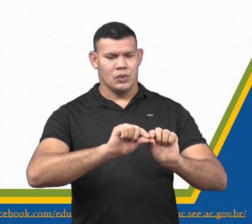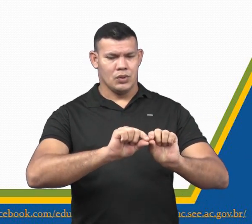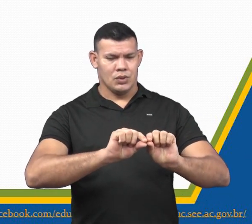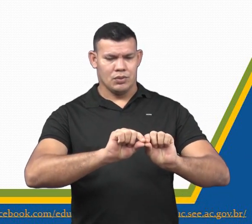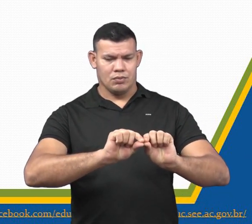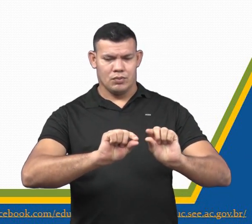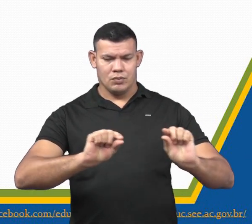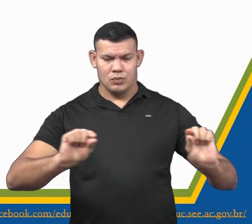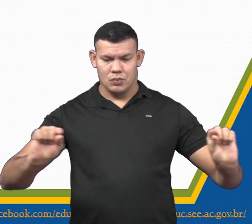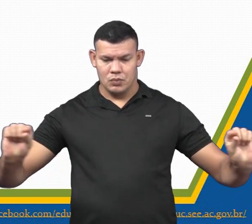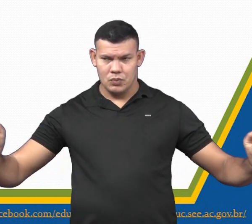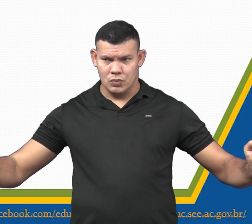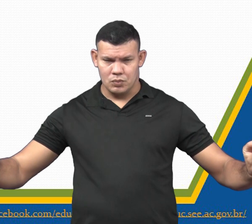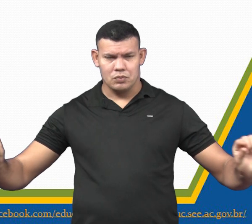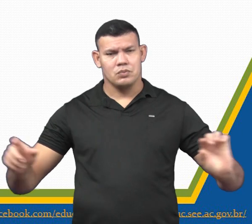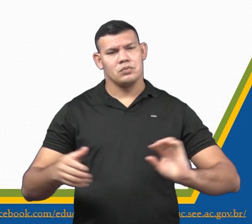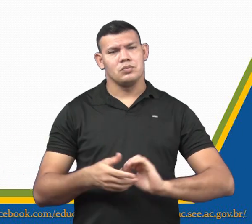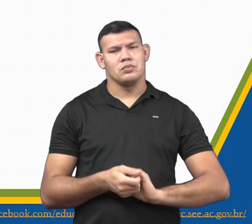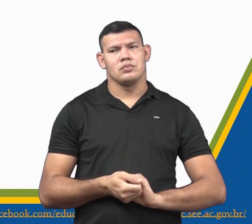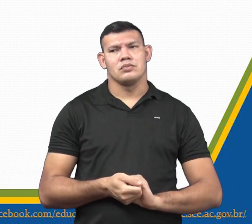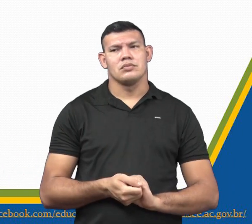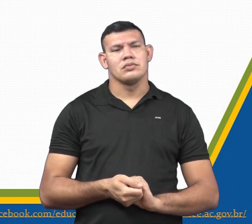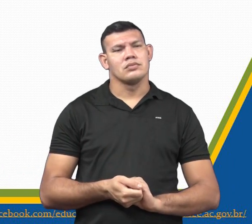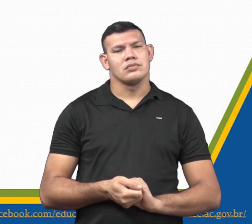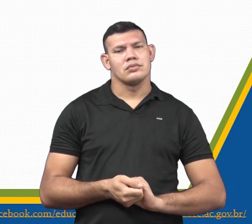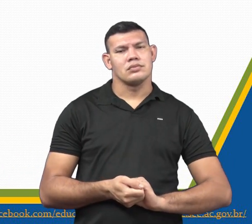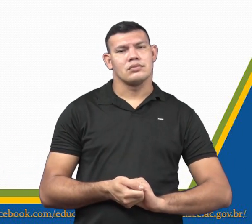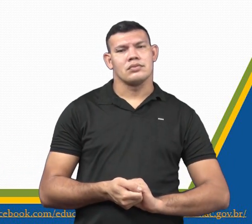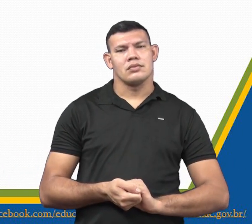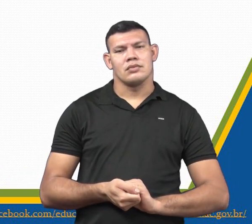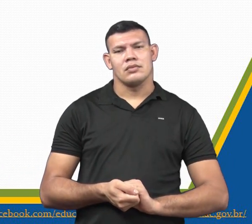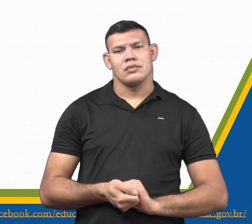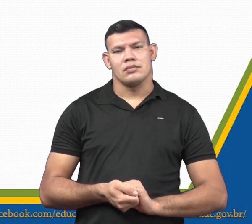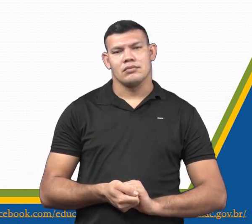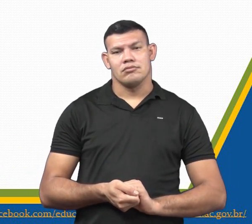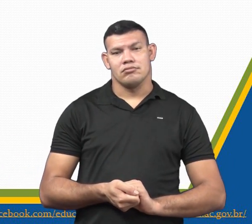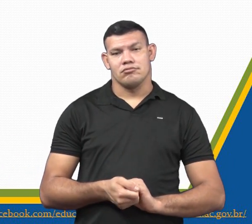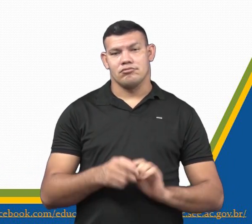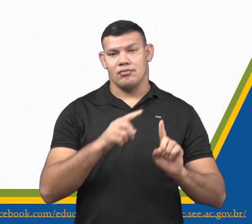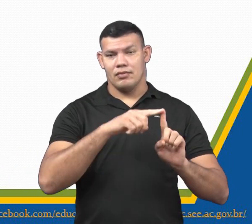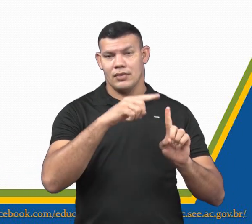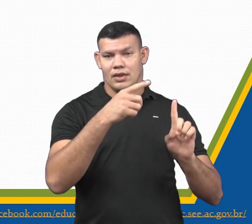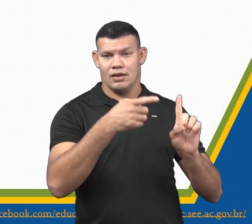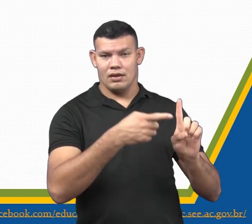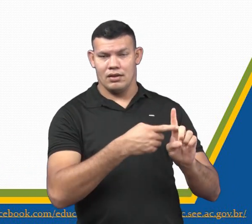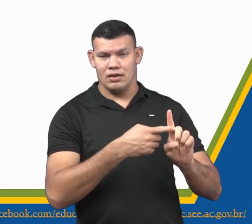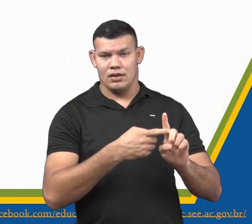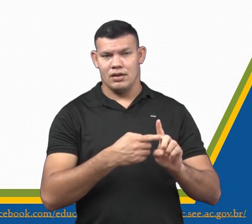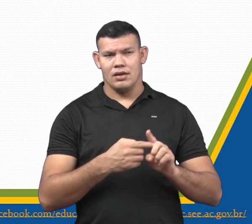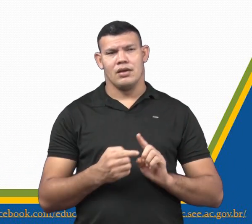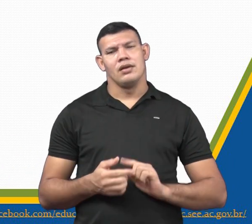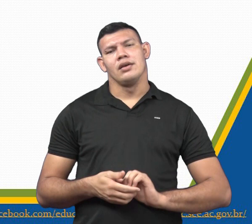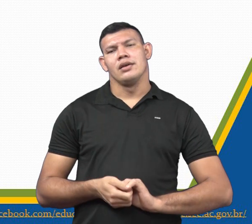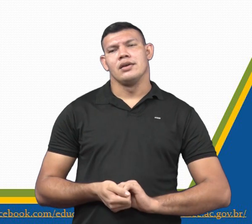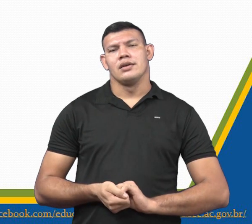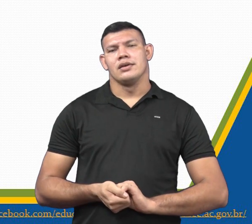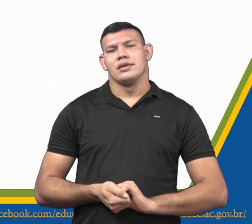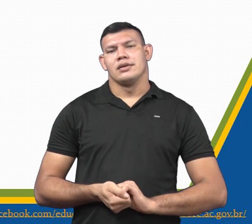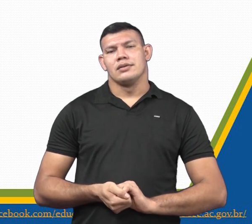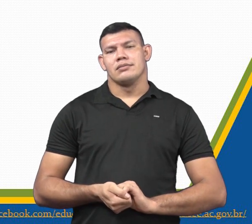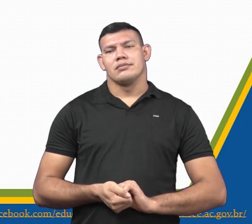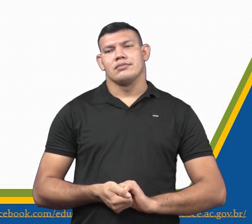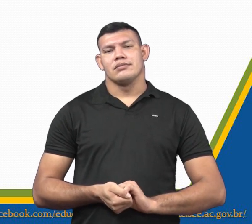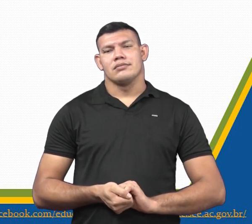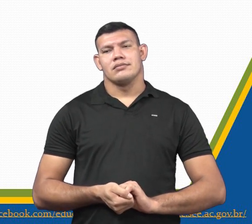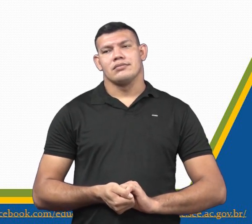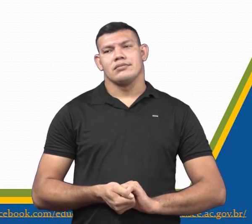na horizontal. Na barriga da mãe, a primeira parte aí, vocês estão vendo, ó? Vocês podem, na barriga da